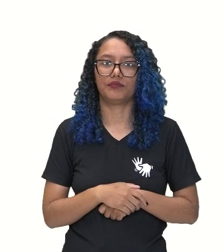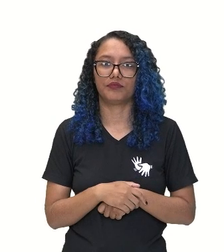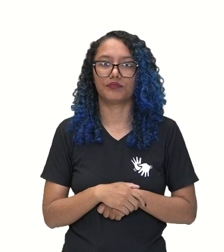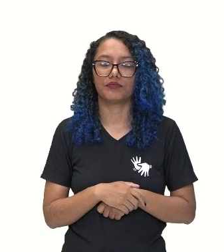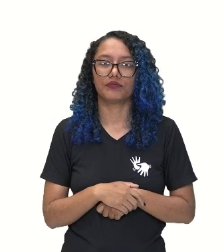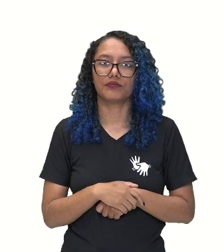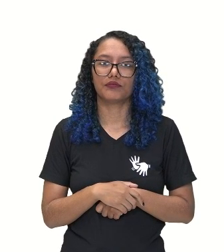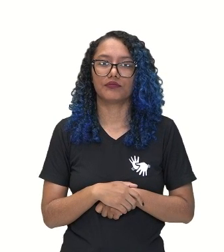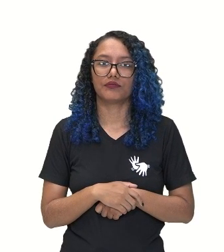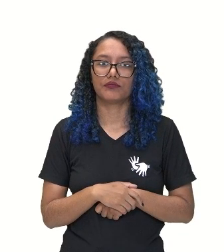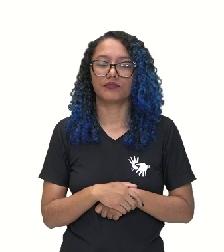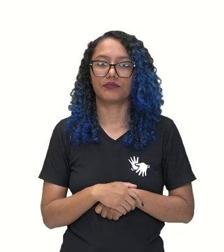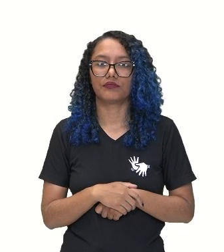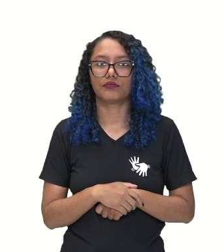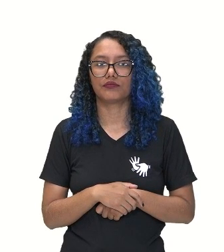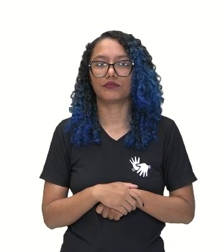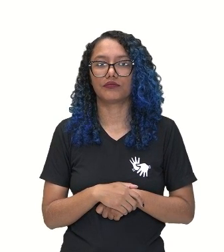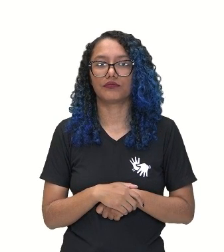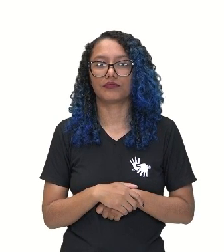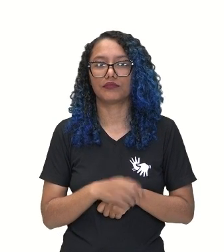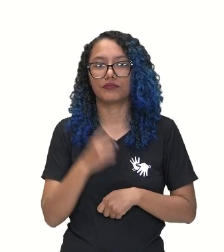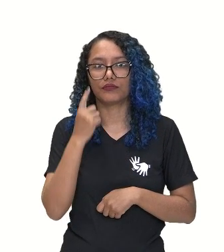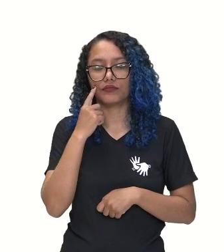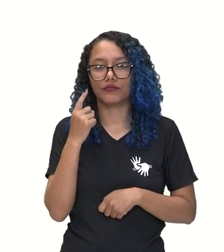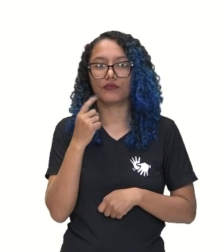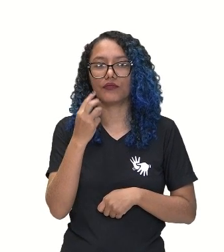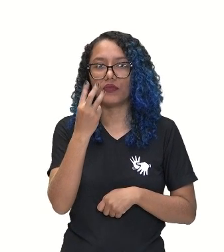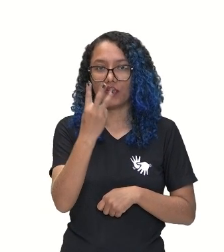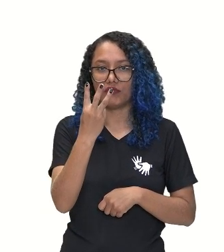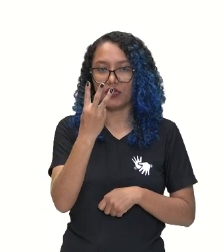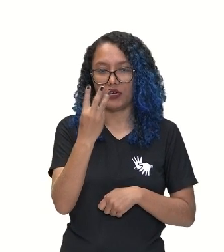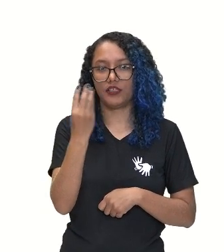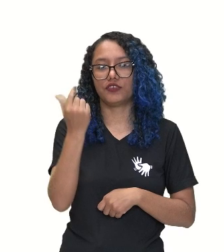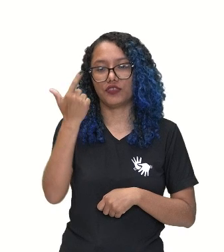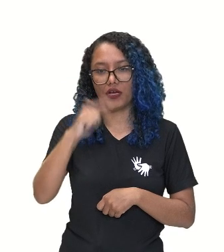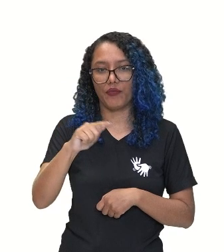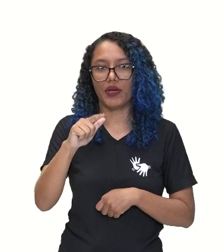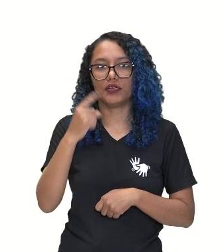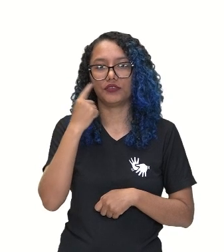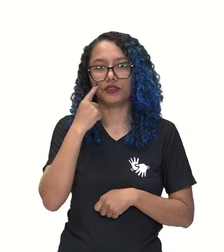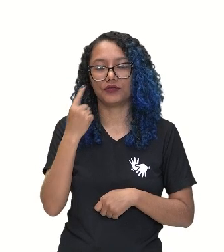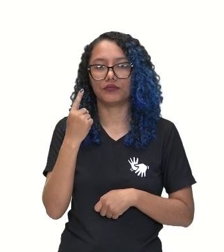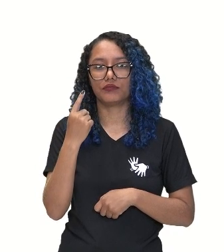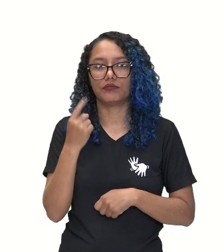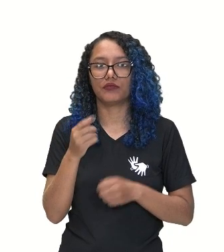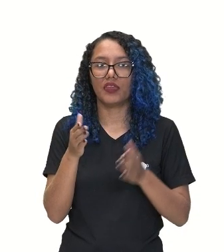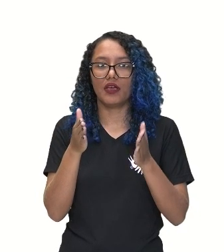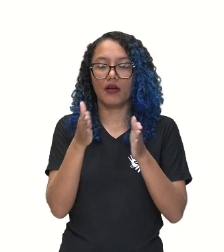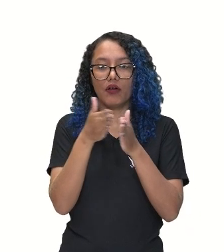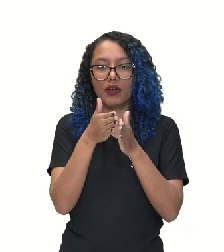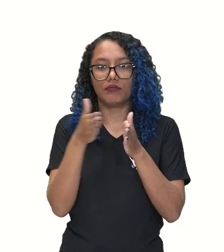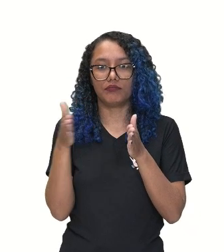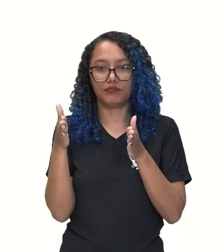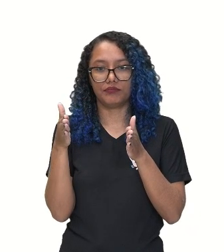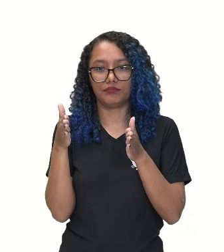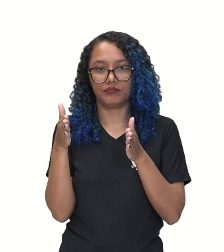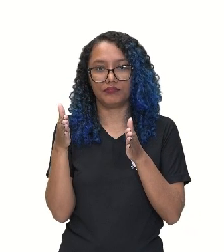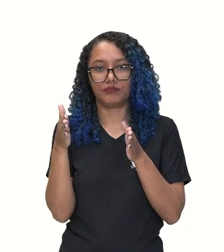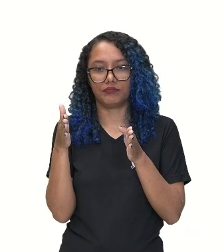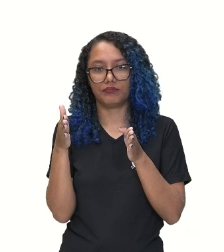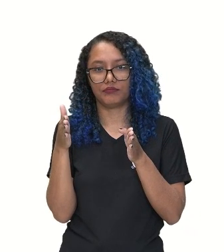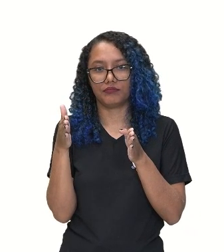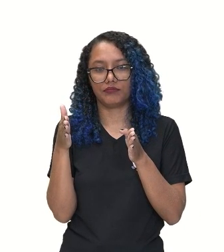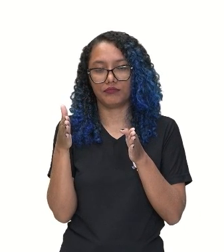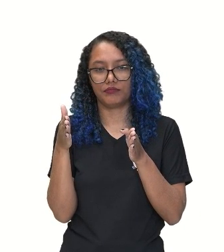repita o 3 seguramente, ok? Agora, considere aí da direita para a esquerda. Se nós teremos